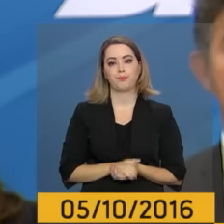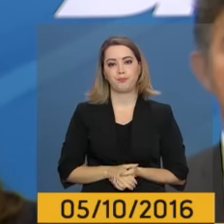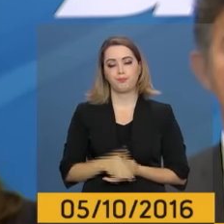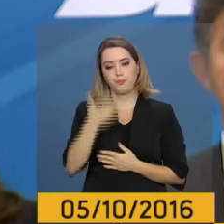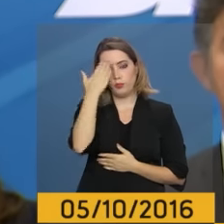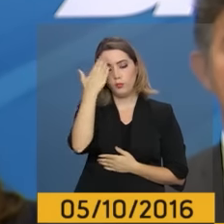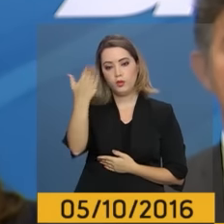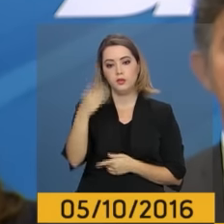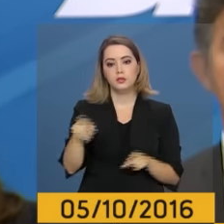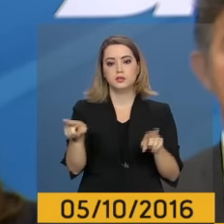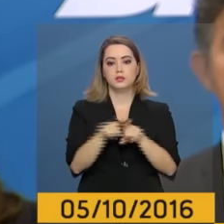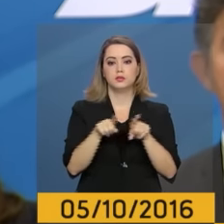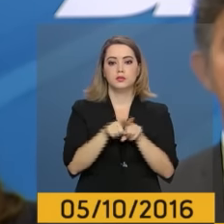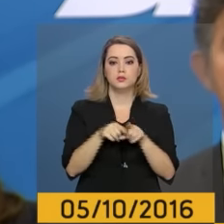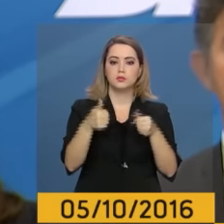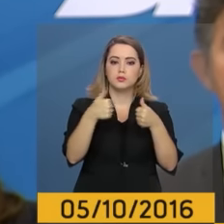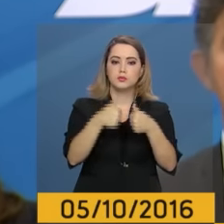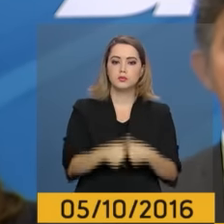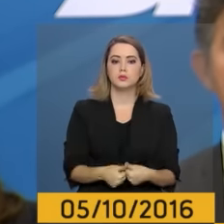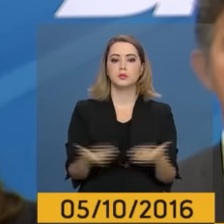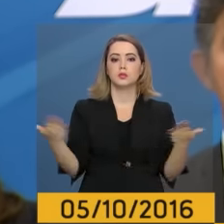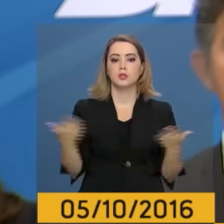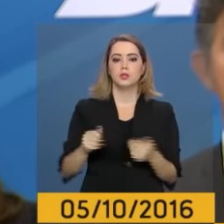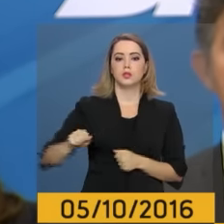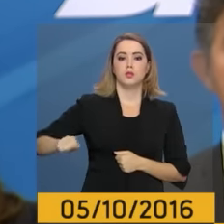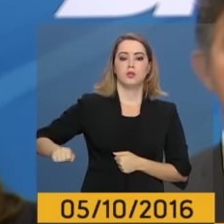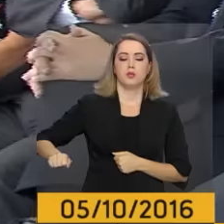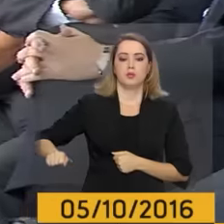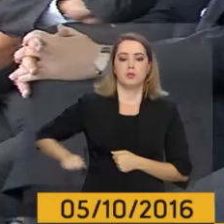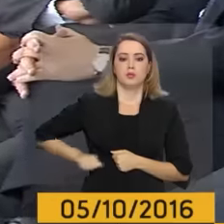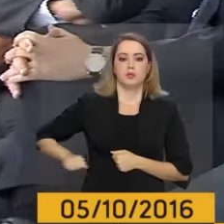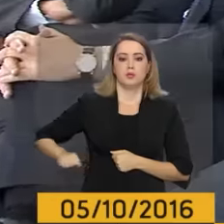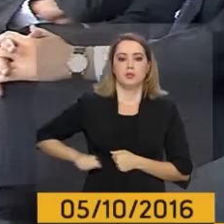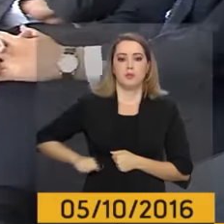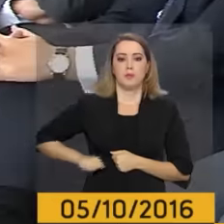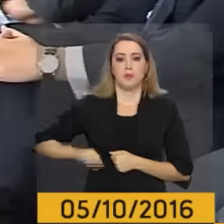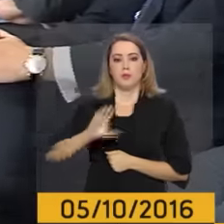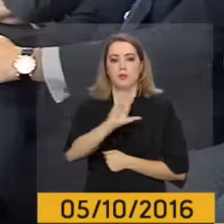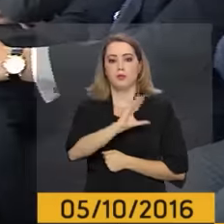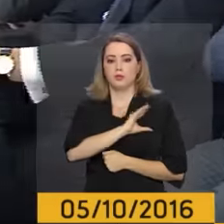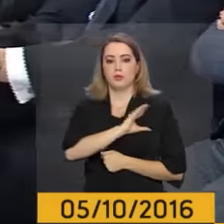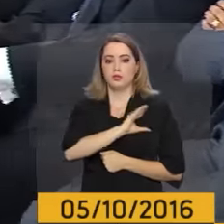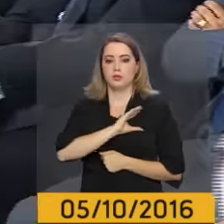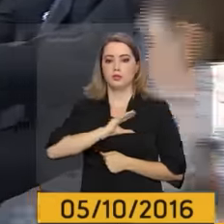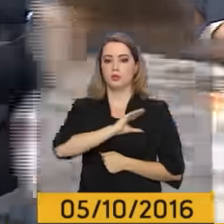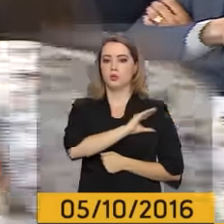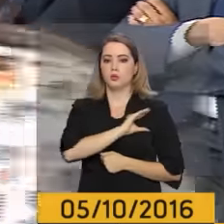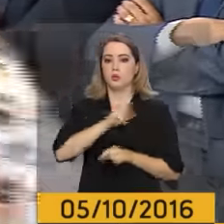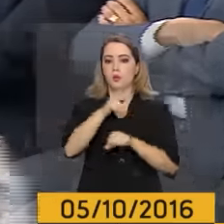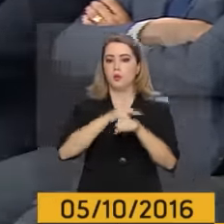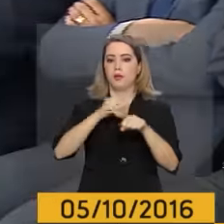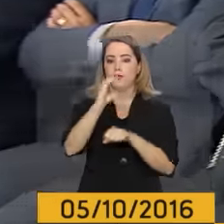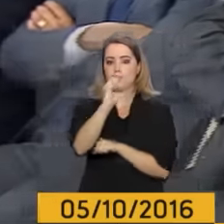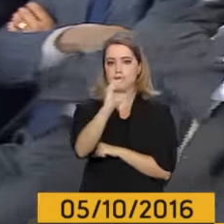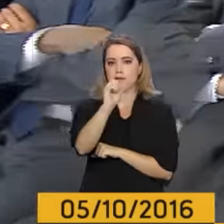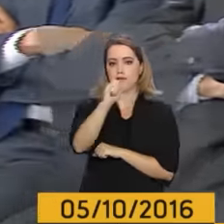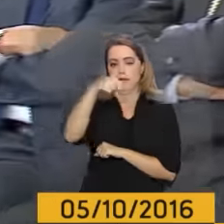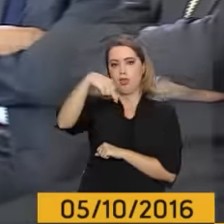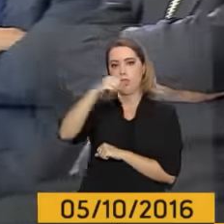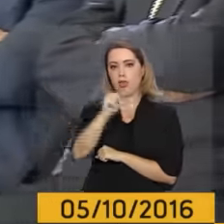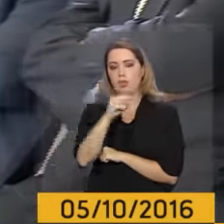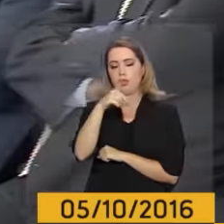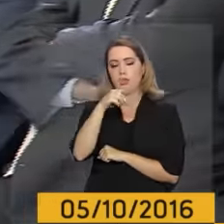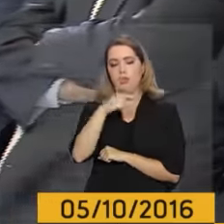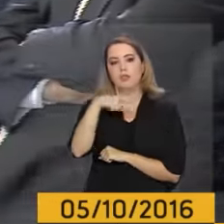Agradeço também a presença do embaixador do Canadá, que tem colaborado com o programa, Ricardo Savoni, e cumprimento